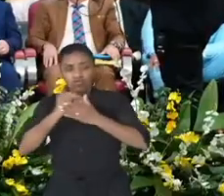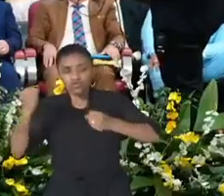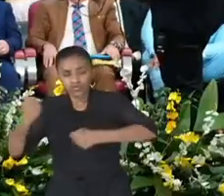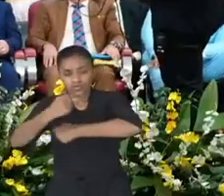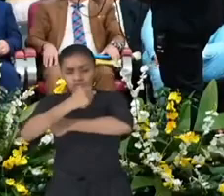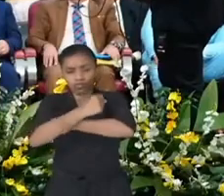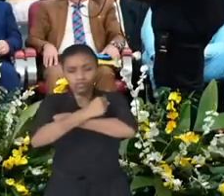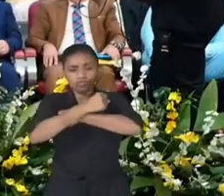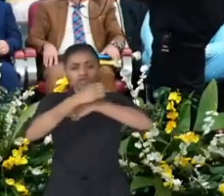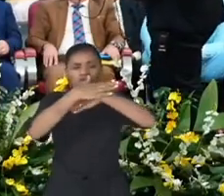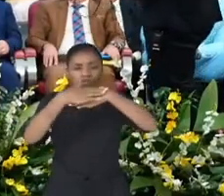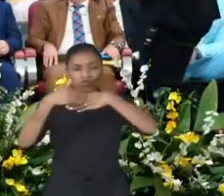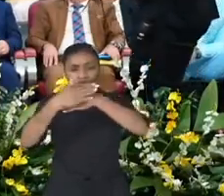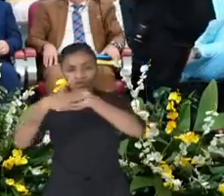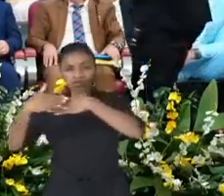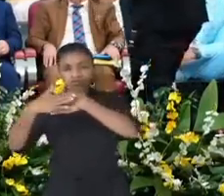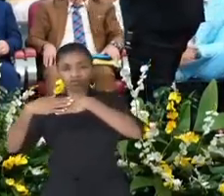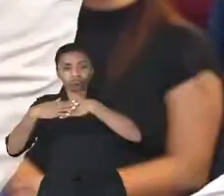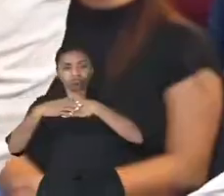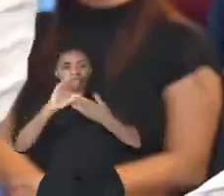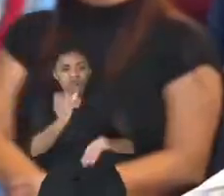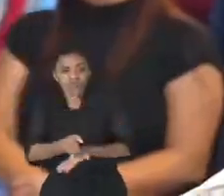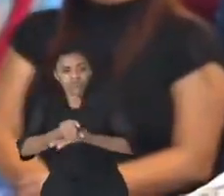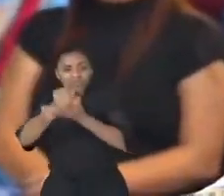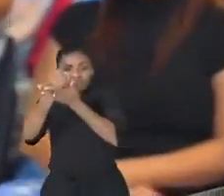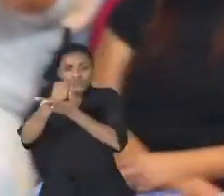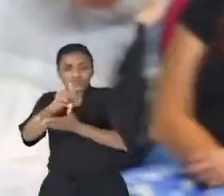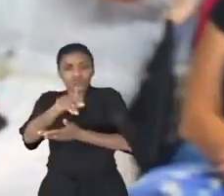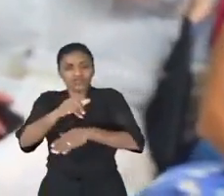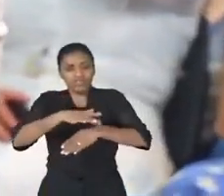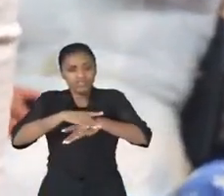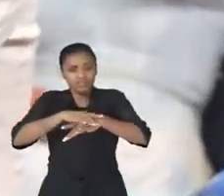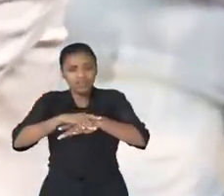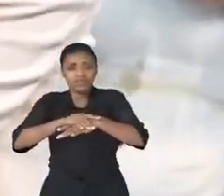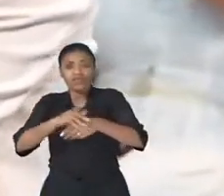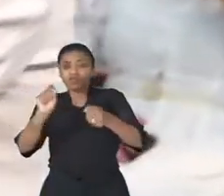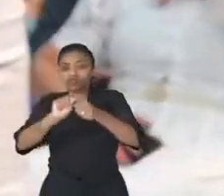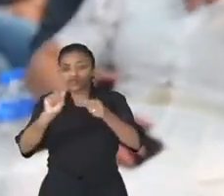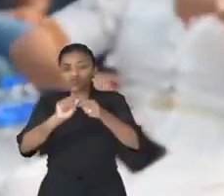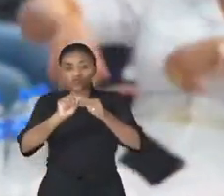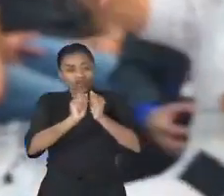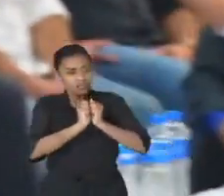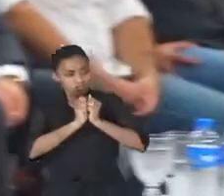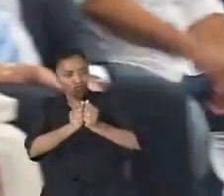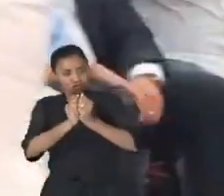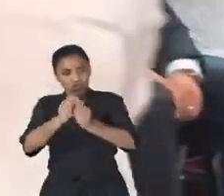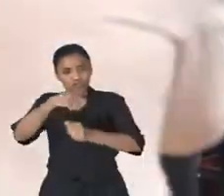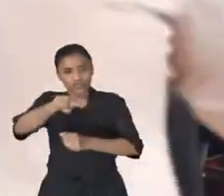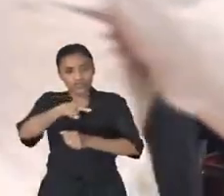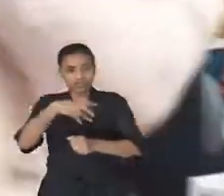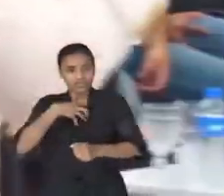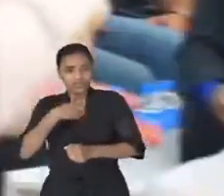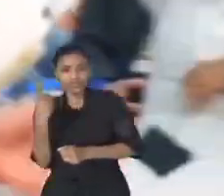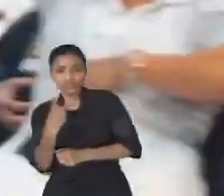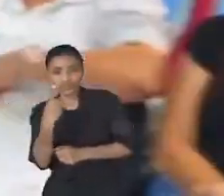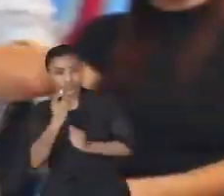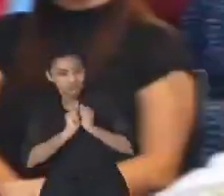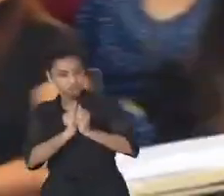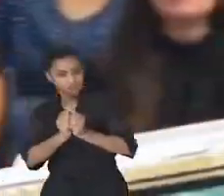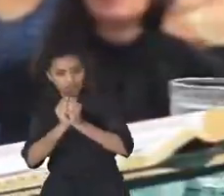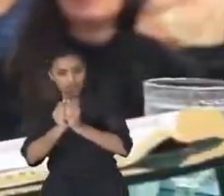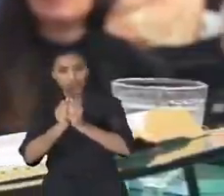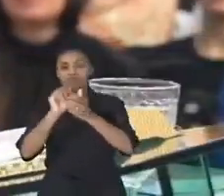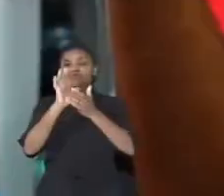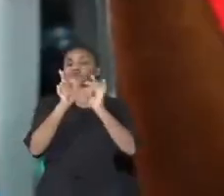te assopra quando você está no calor, o que te levanta quando você está doente, o que faz companhia quando você está sozinho. Jesus está